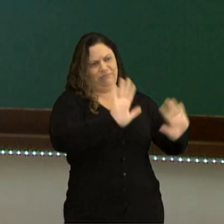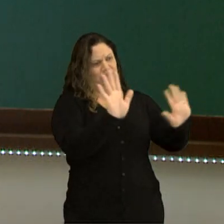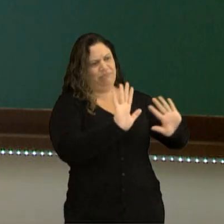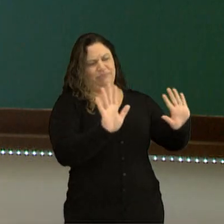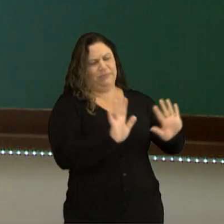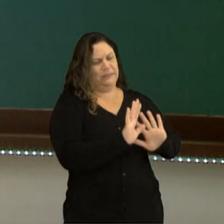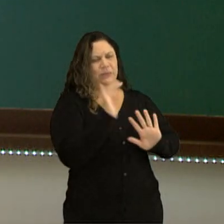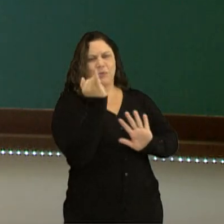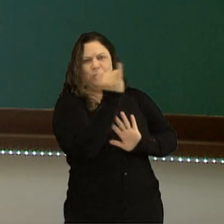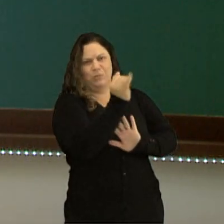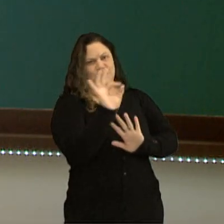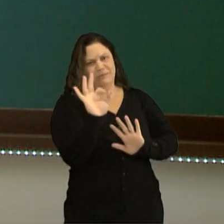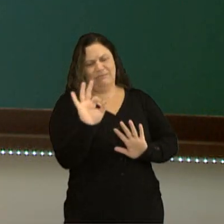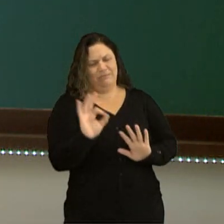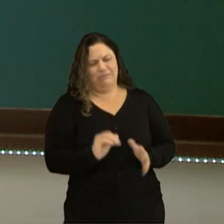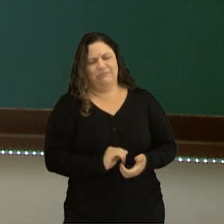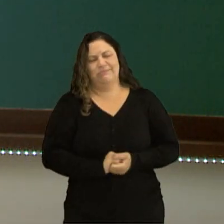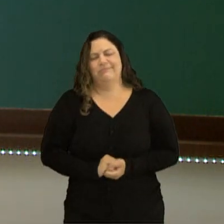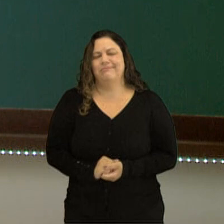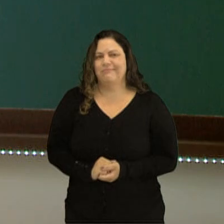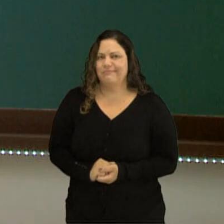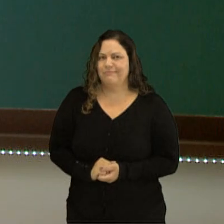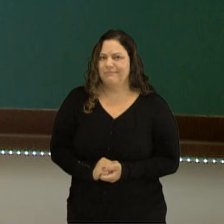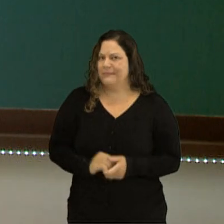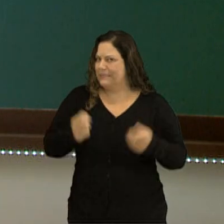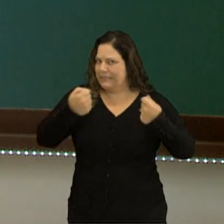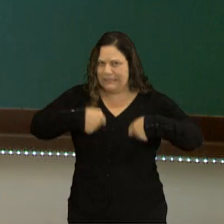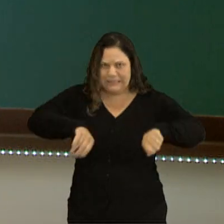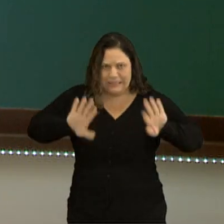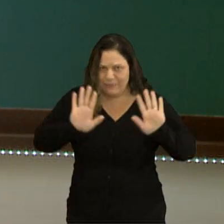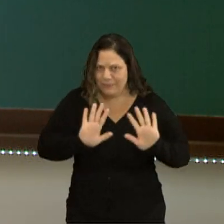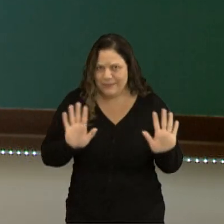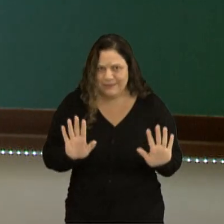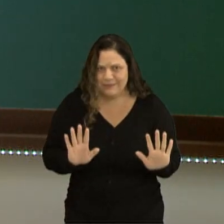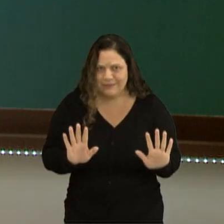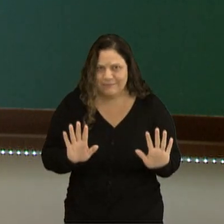a ocorrência desse organismo patogênico? Não precisa comunicar?